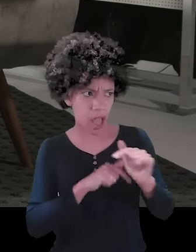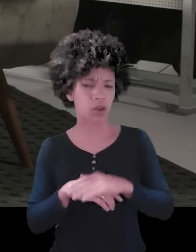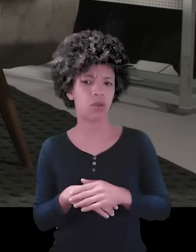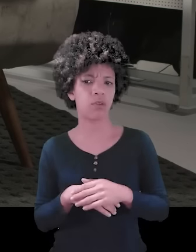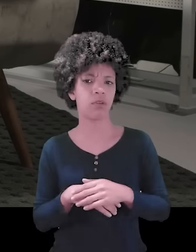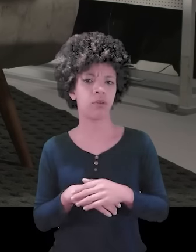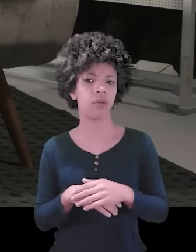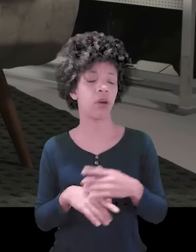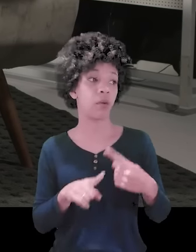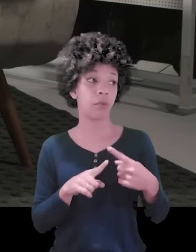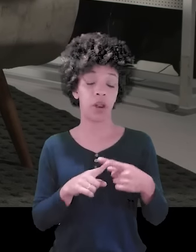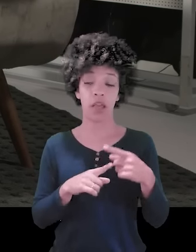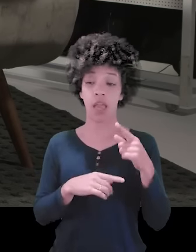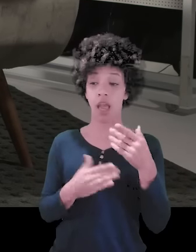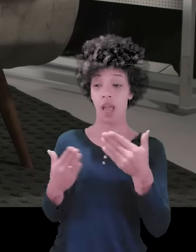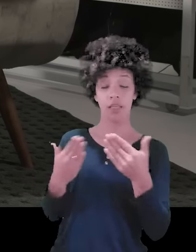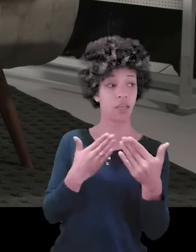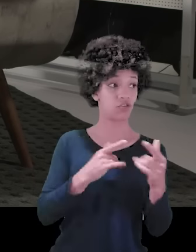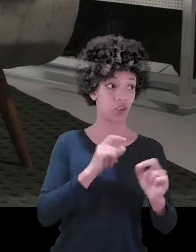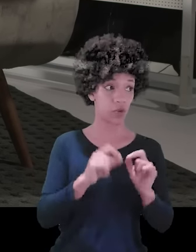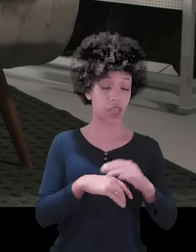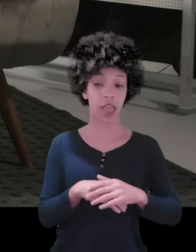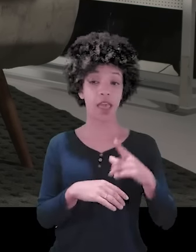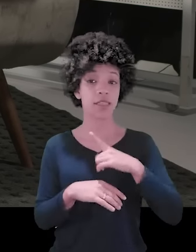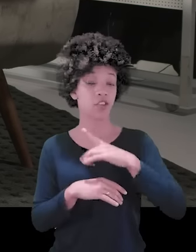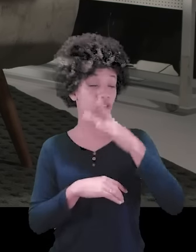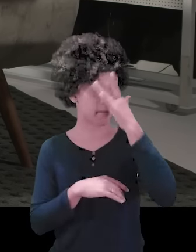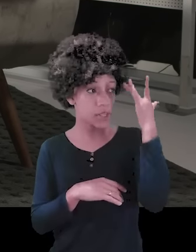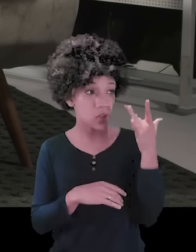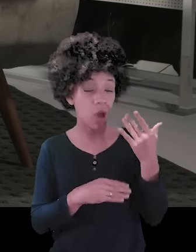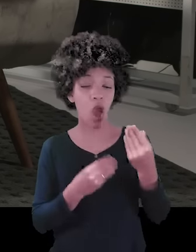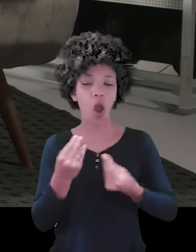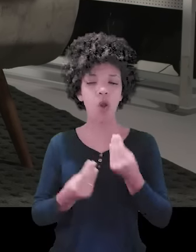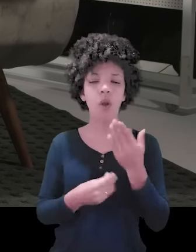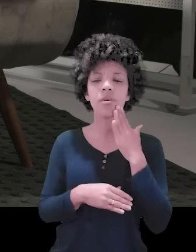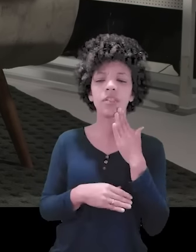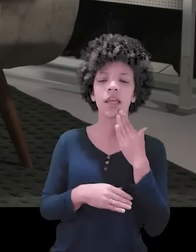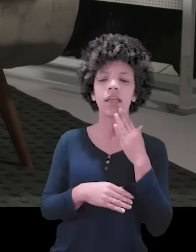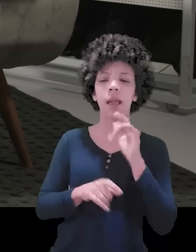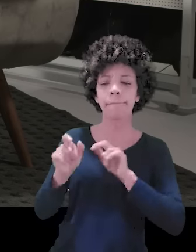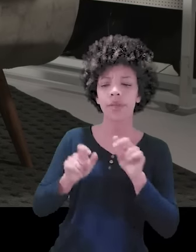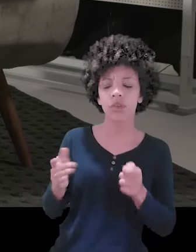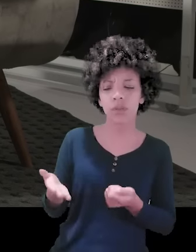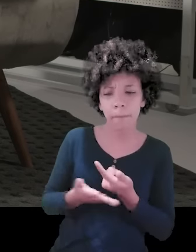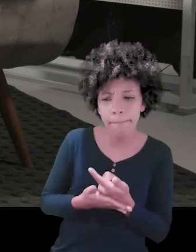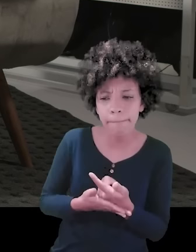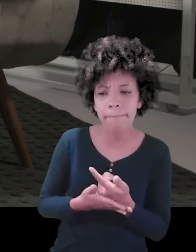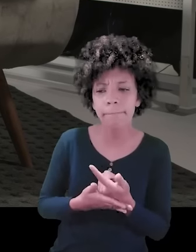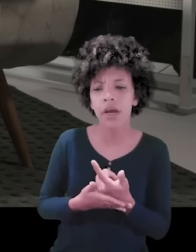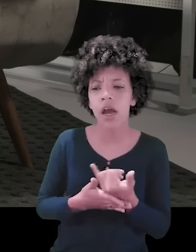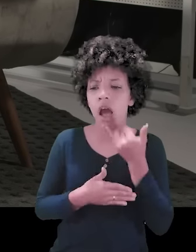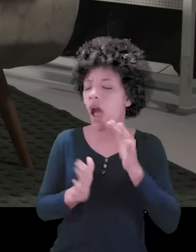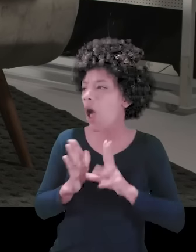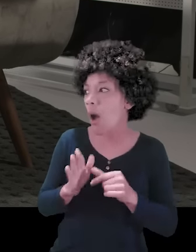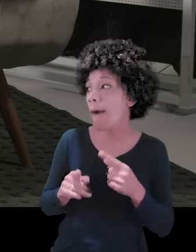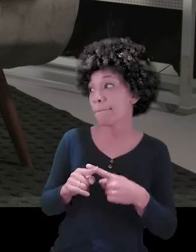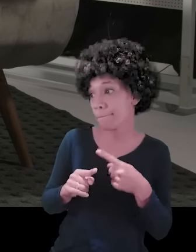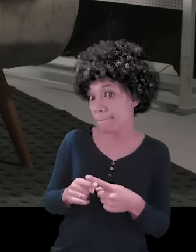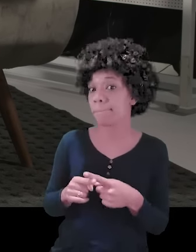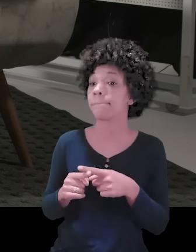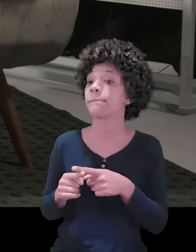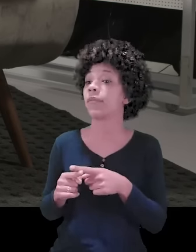o que é analogia é entende gente como é que eu sei que tem gente que compra um celular roubado que